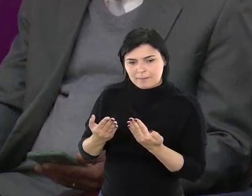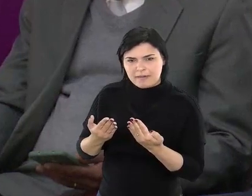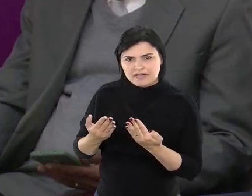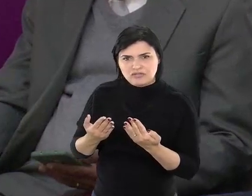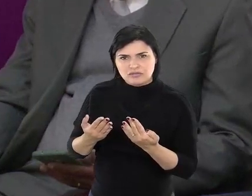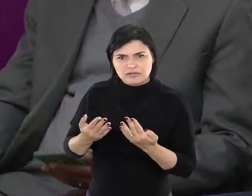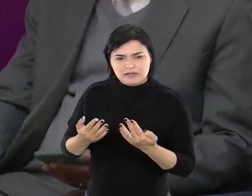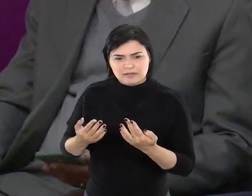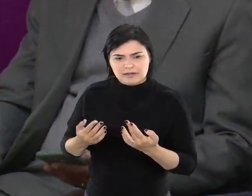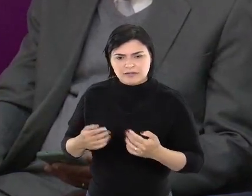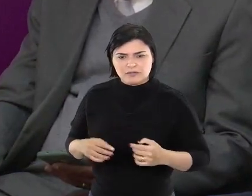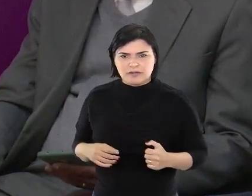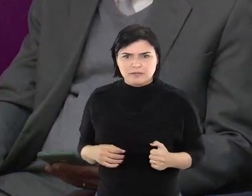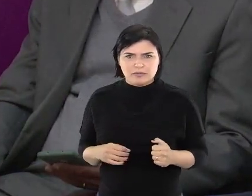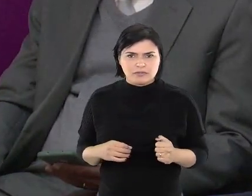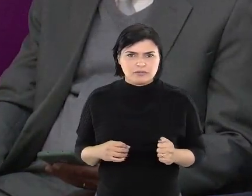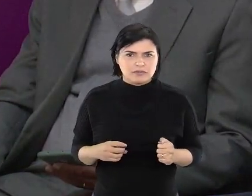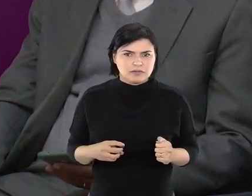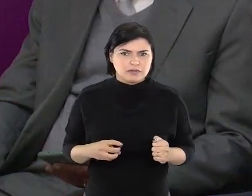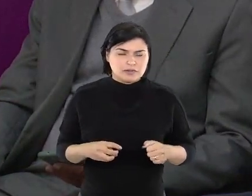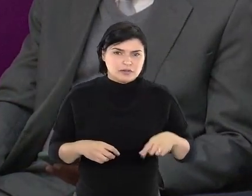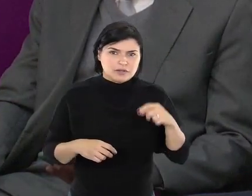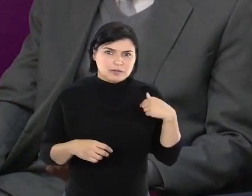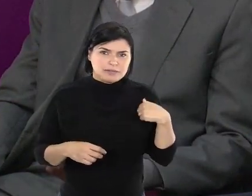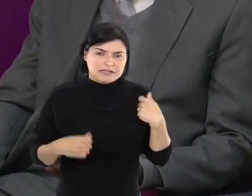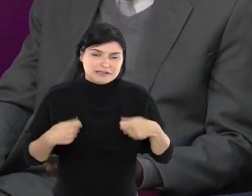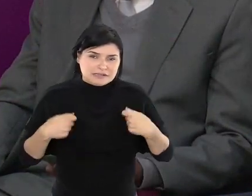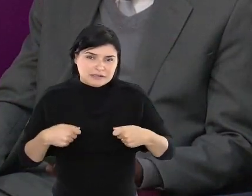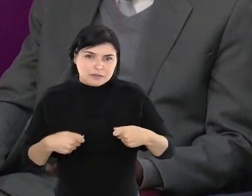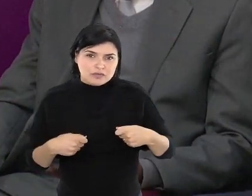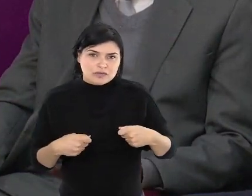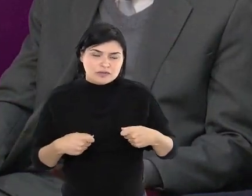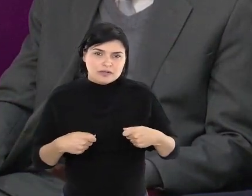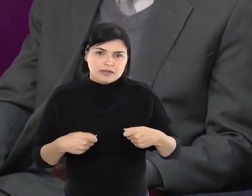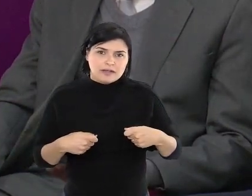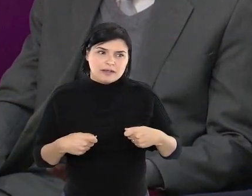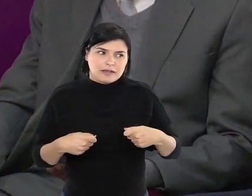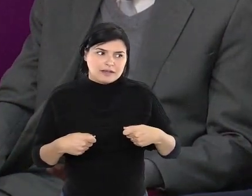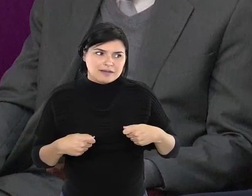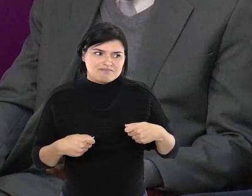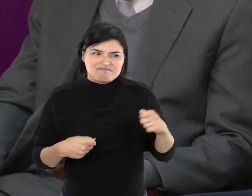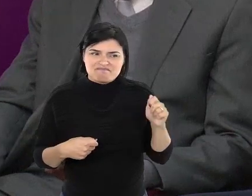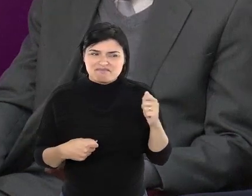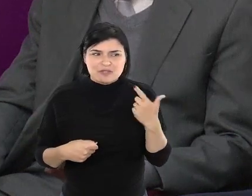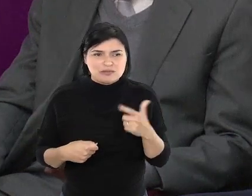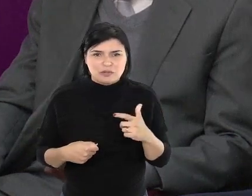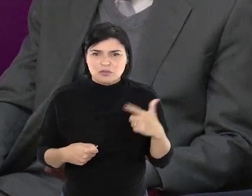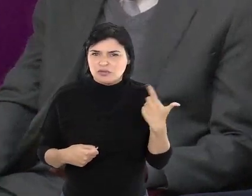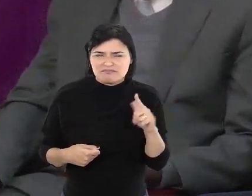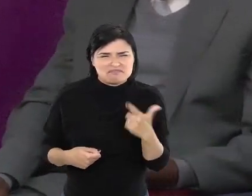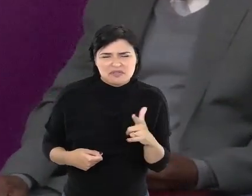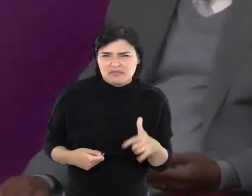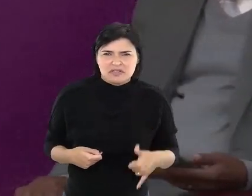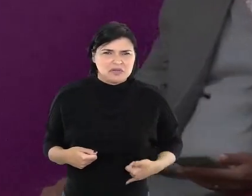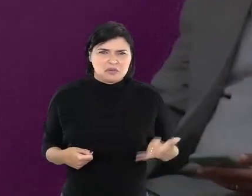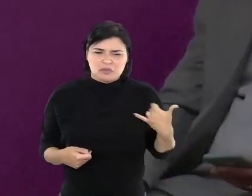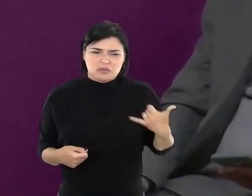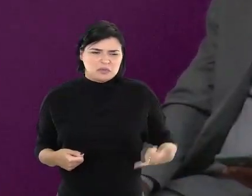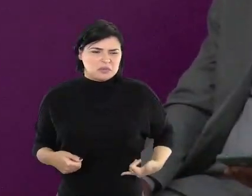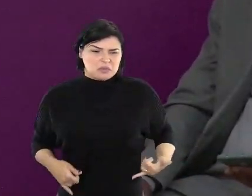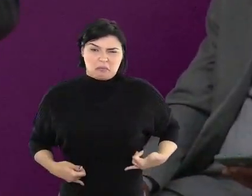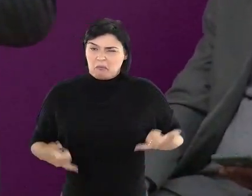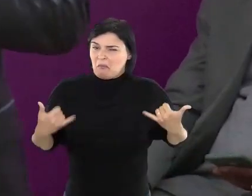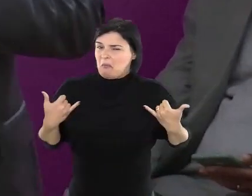limpa os pés e entra aí Jesus vai lá pega você bate